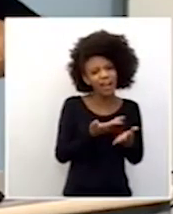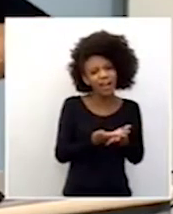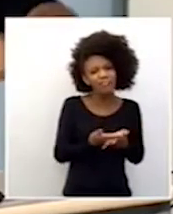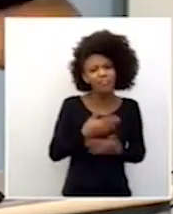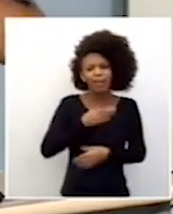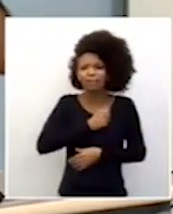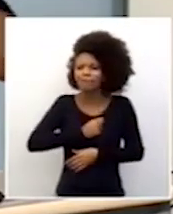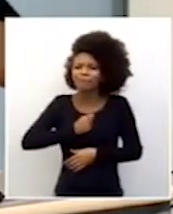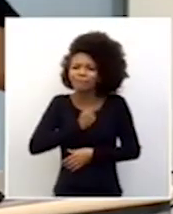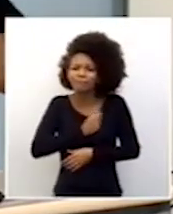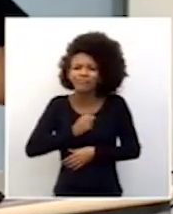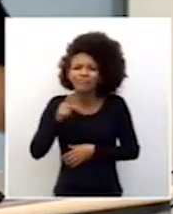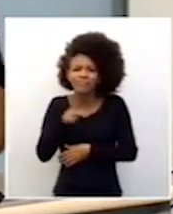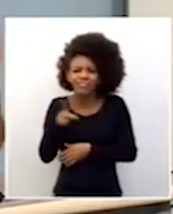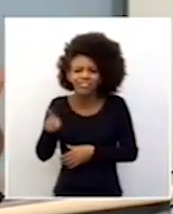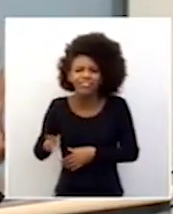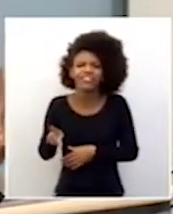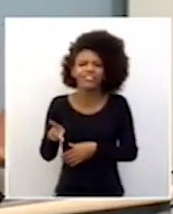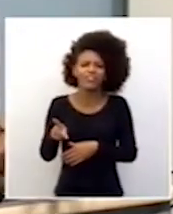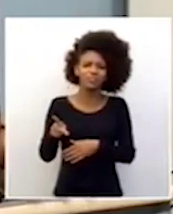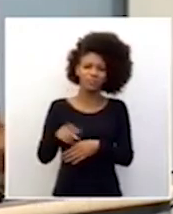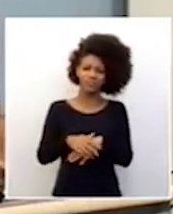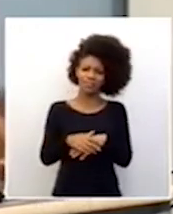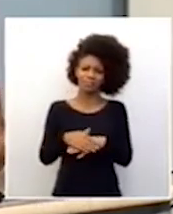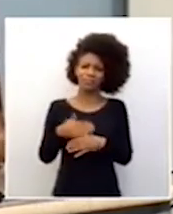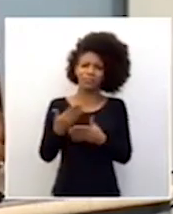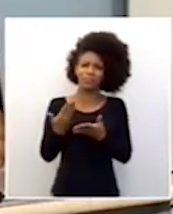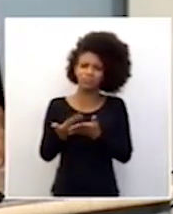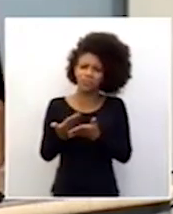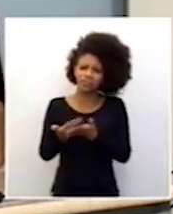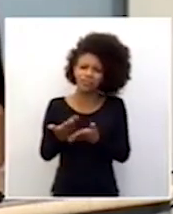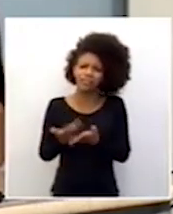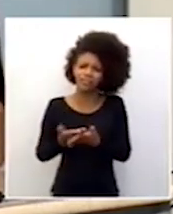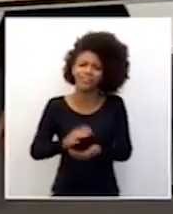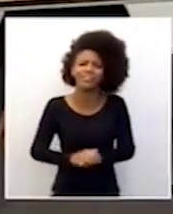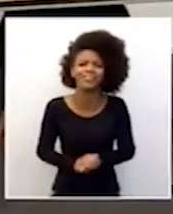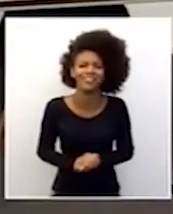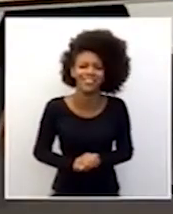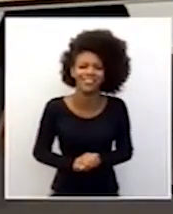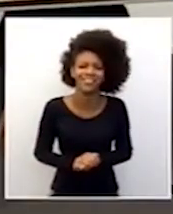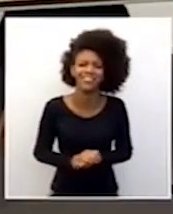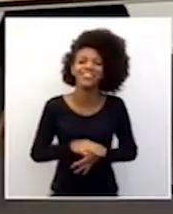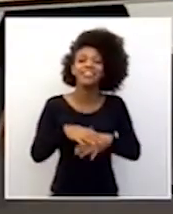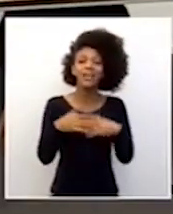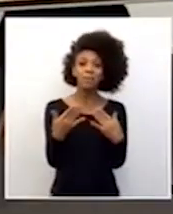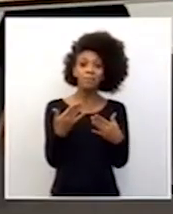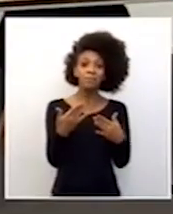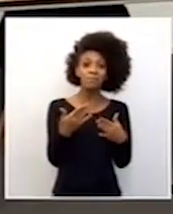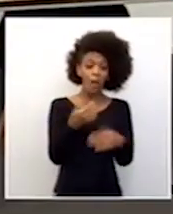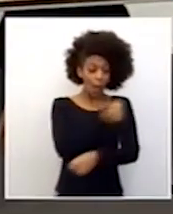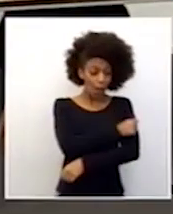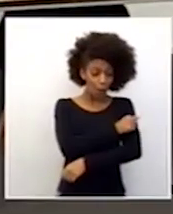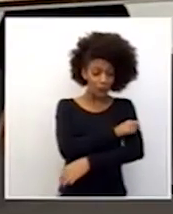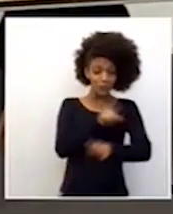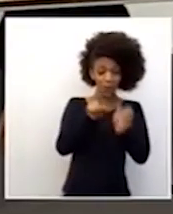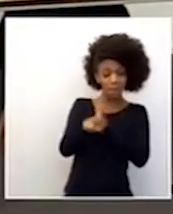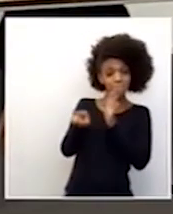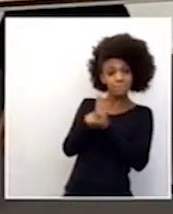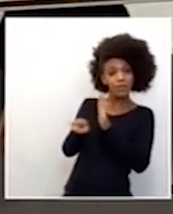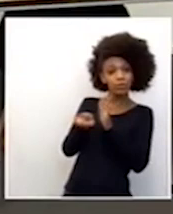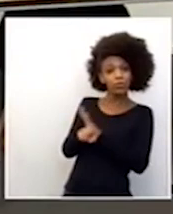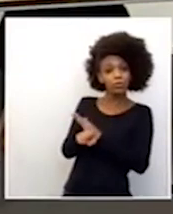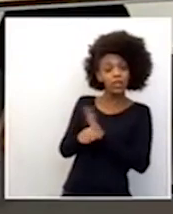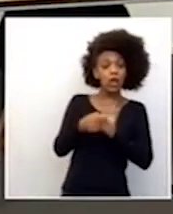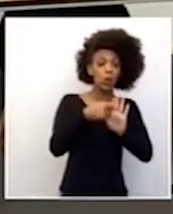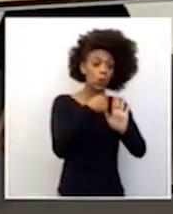professor dando aula sobre Machado de Assis, não é mesmo? Os alunos estão perguntando em qual caderno está essa atividade? No